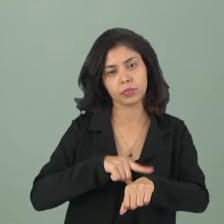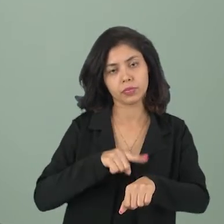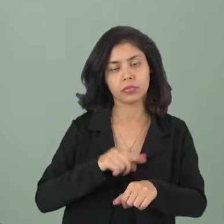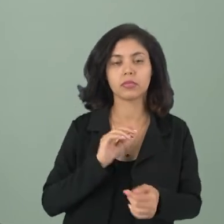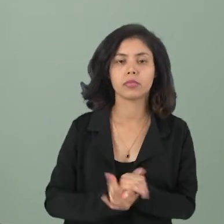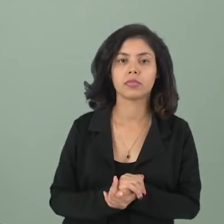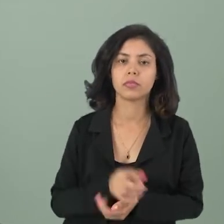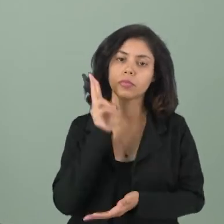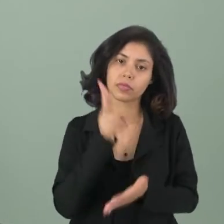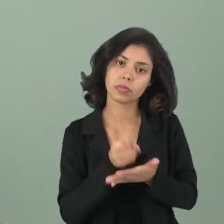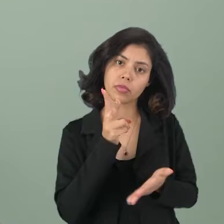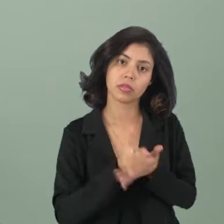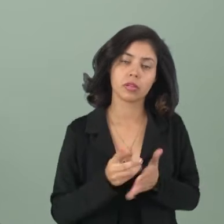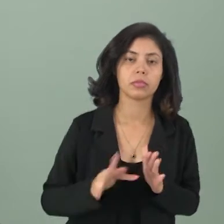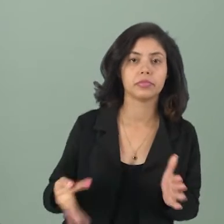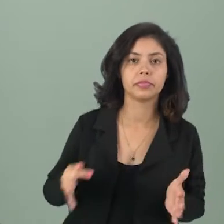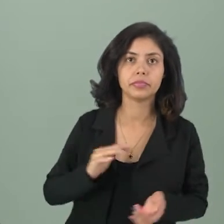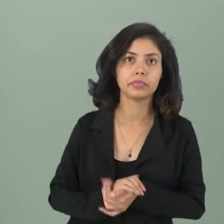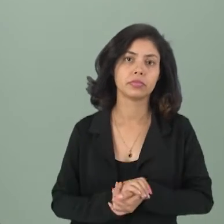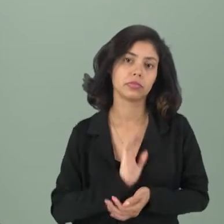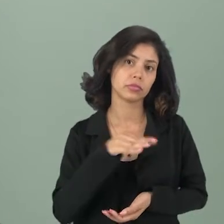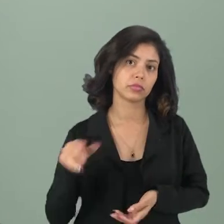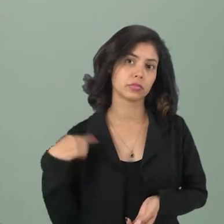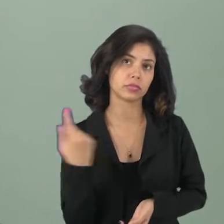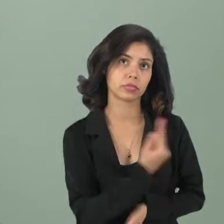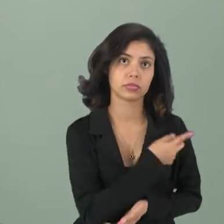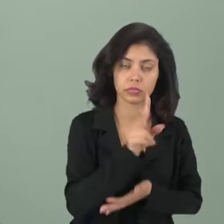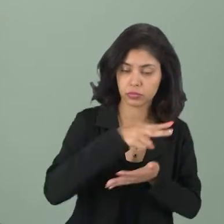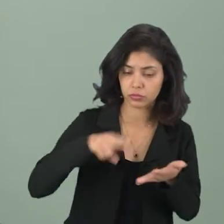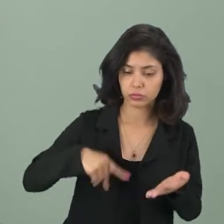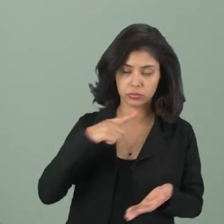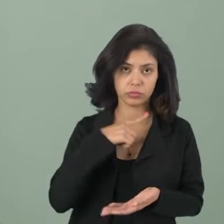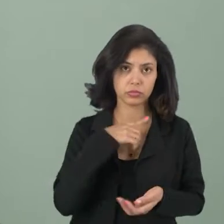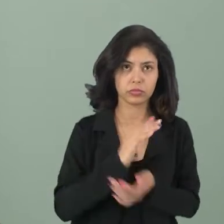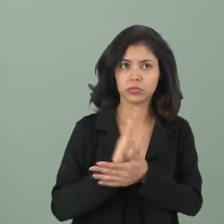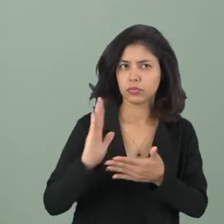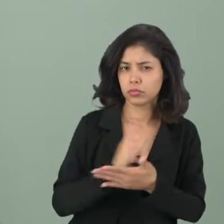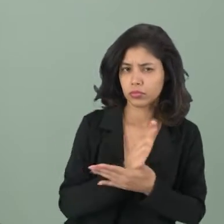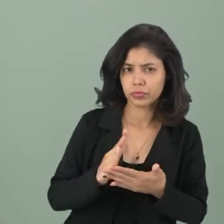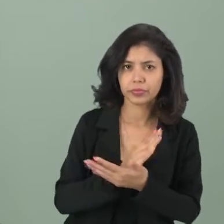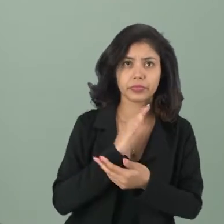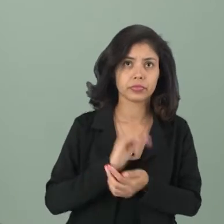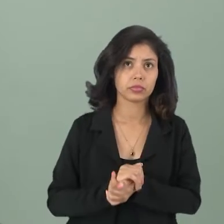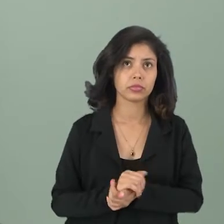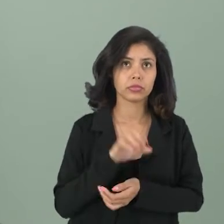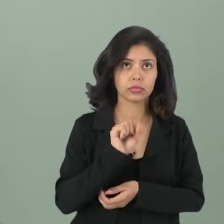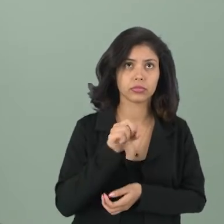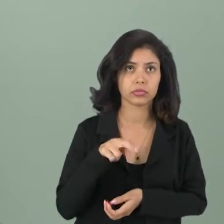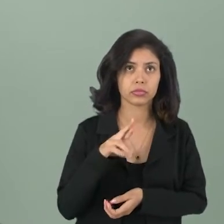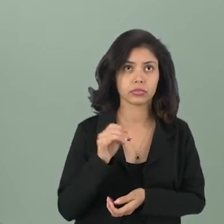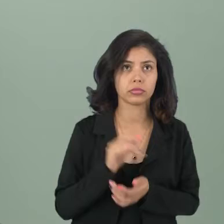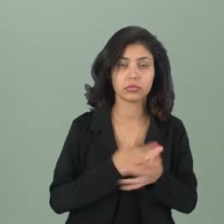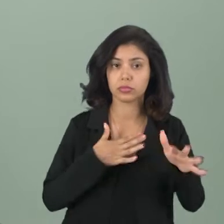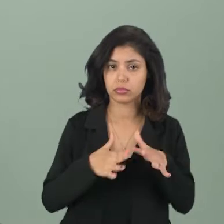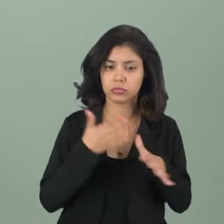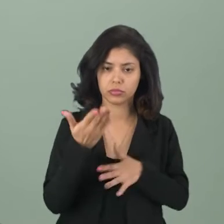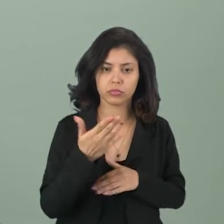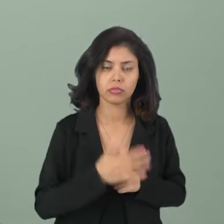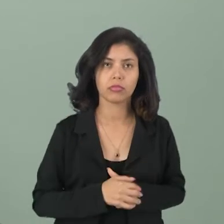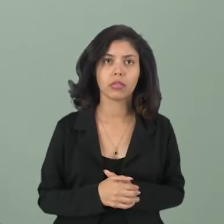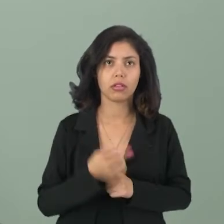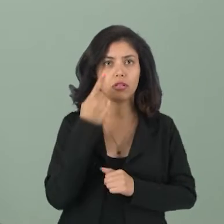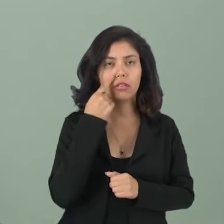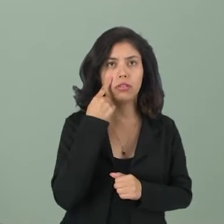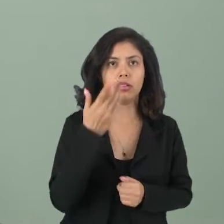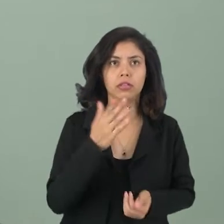Ele vive em constante função e aí quando nós vamos ler nós temos aí Alguns pensam os coletivos movidos aí né